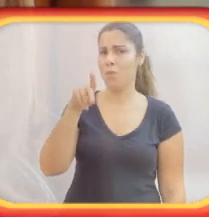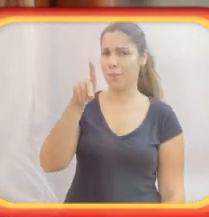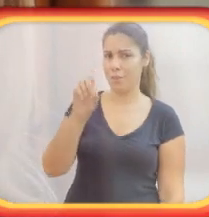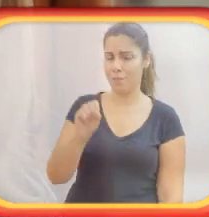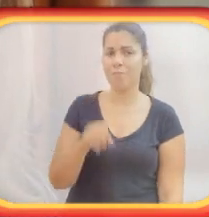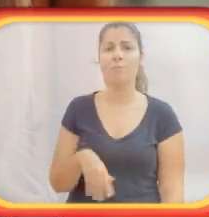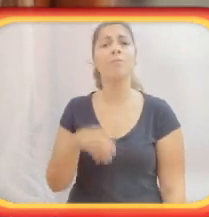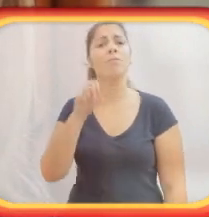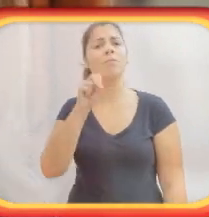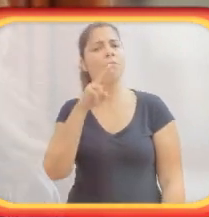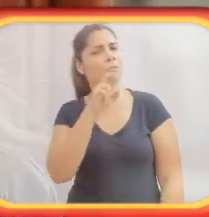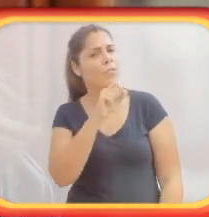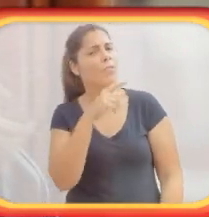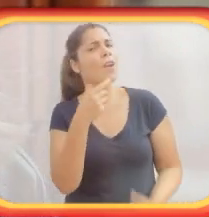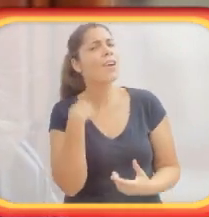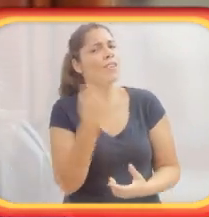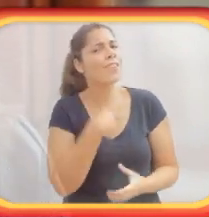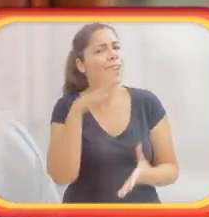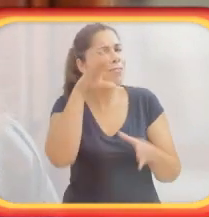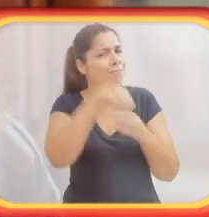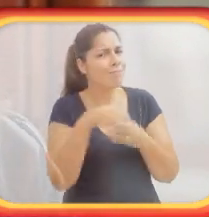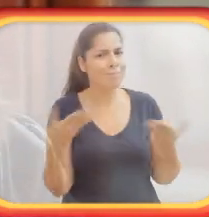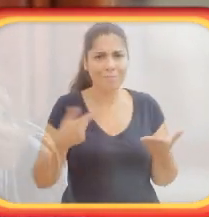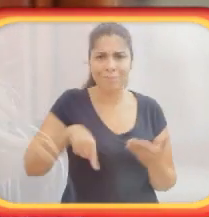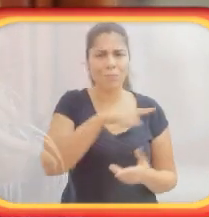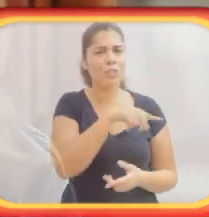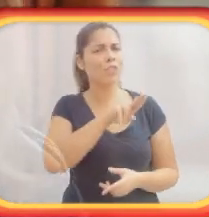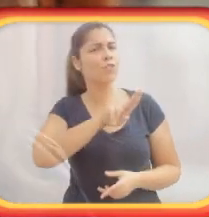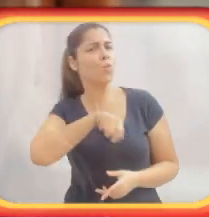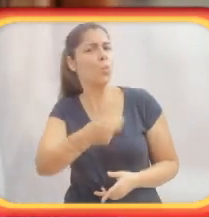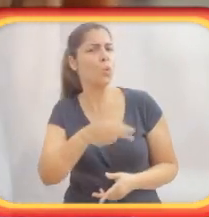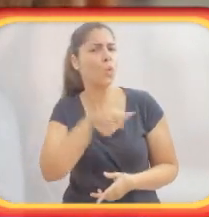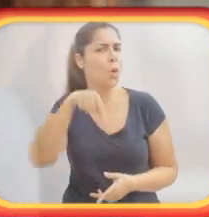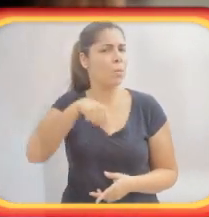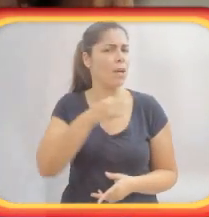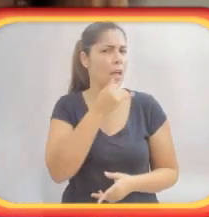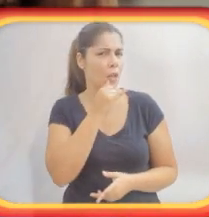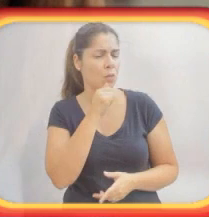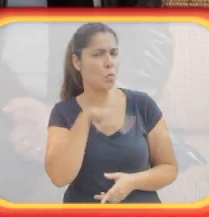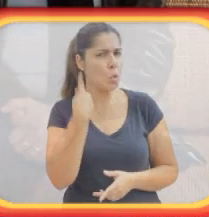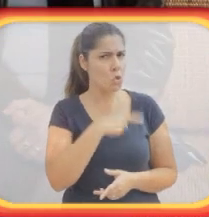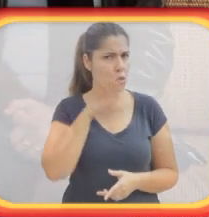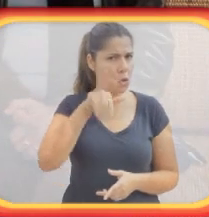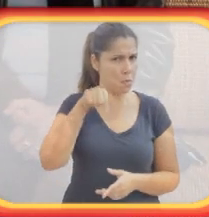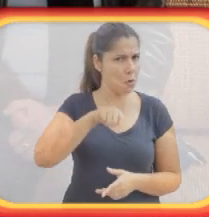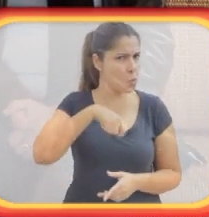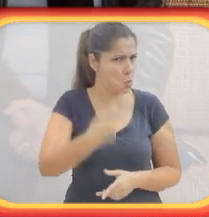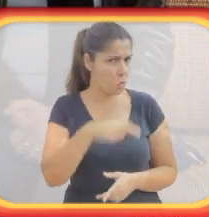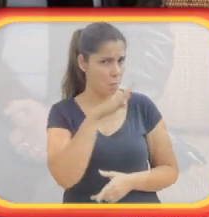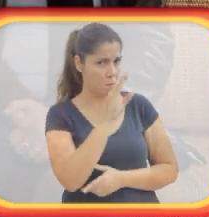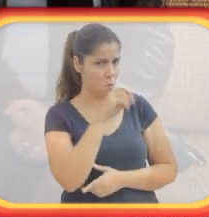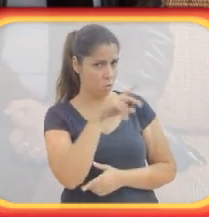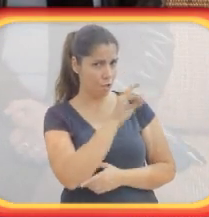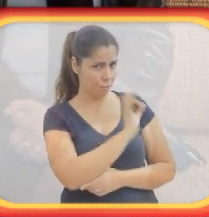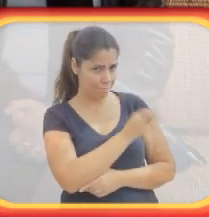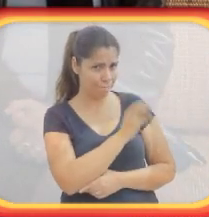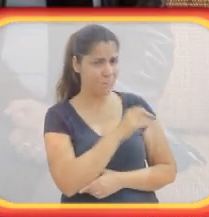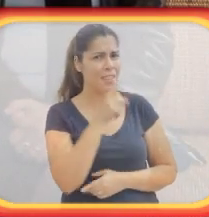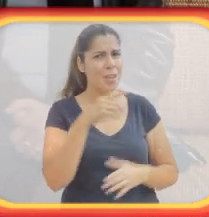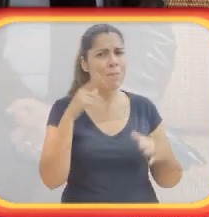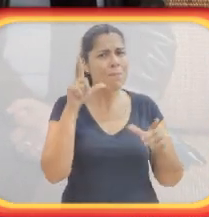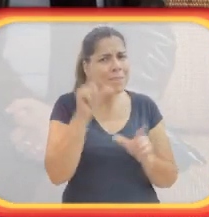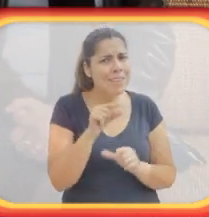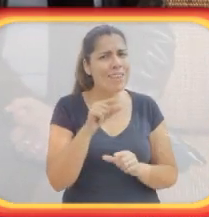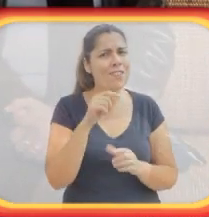americanos e hoje ainda andam os elétricos, que no Brasil chamam bonde. Suzana, a gente está dentro de vocês chamam de